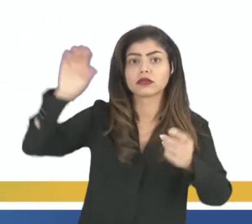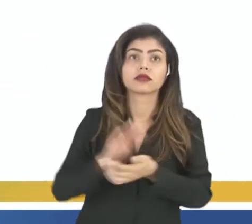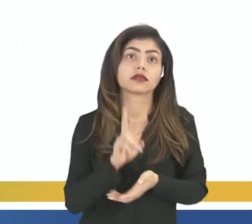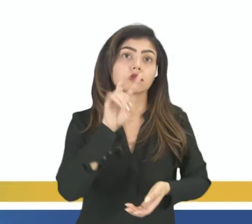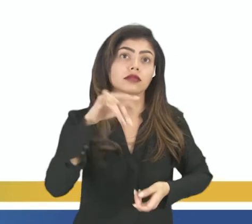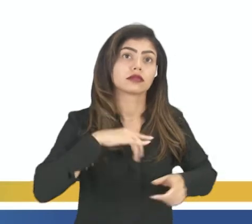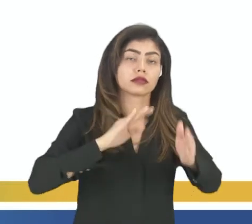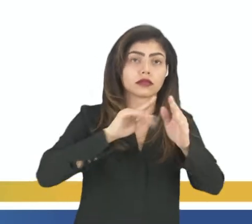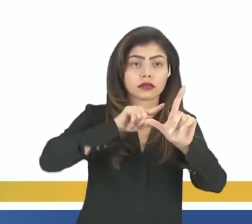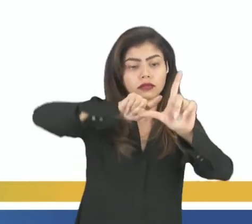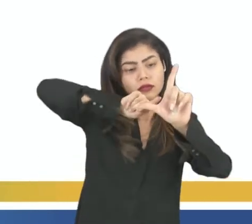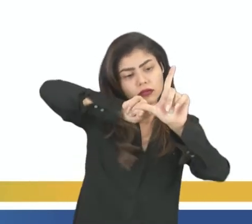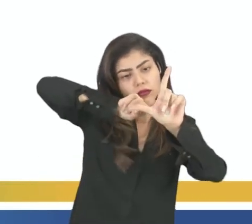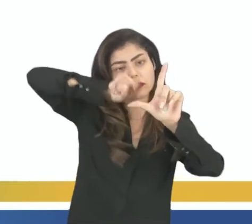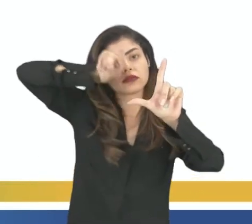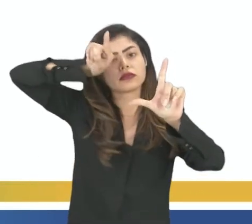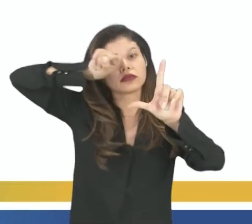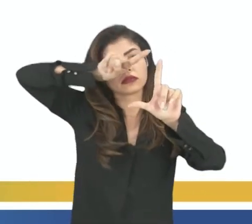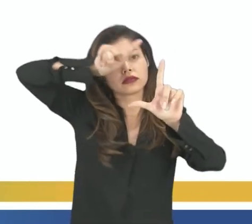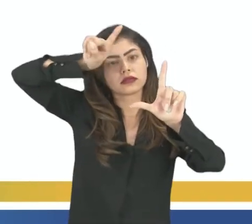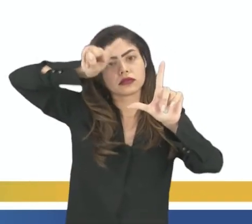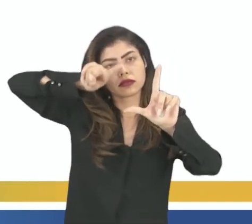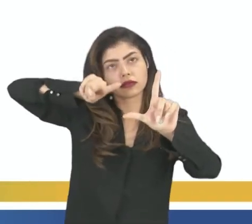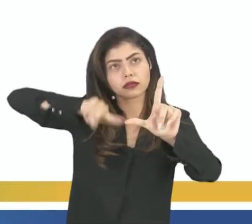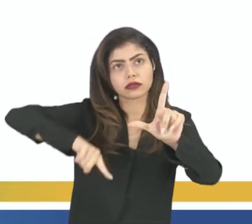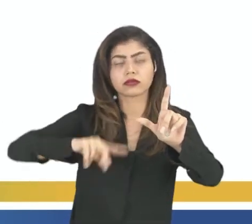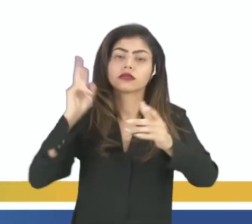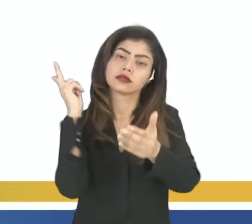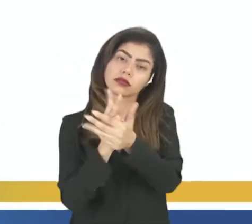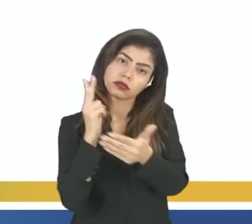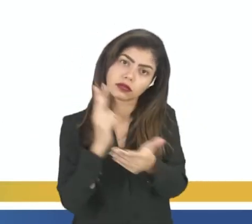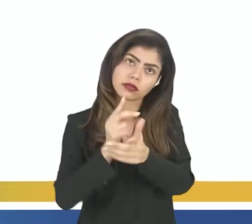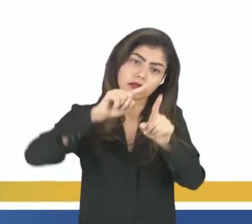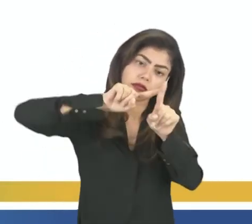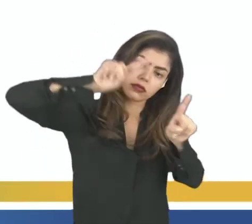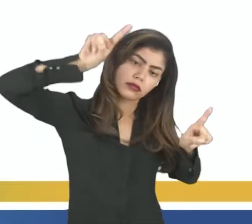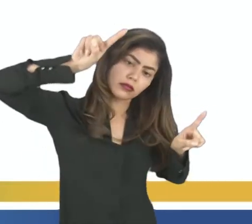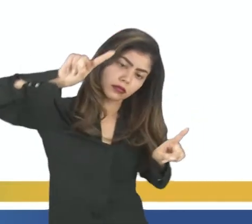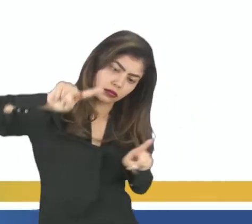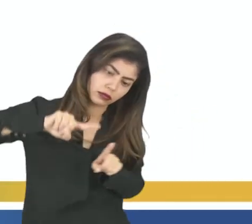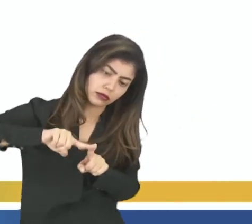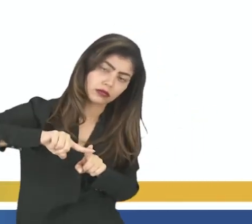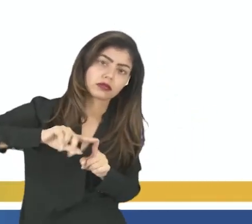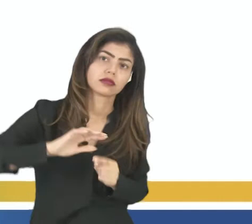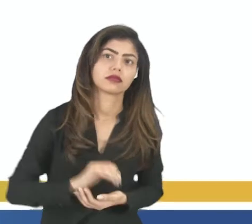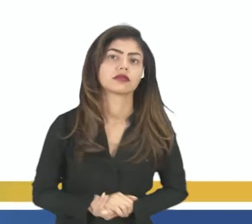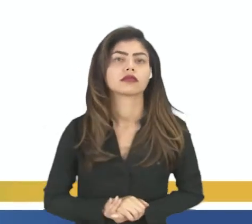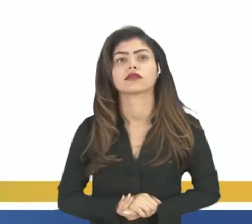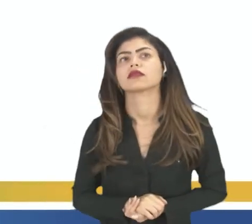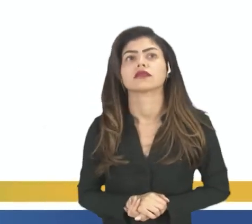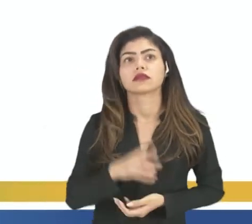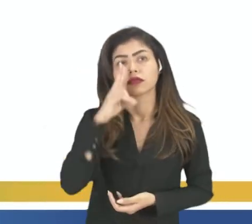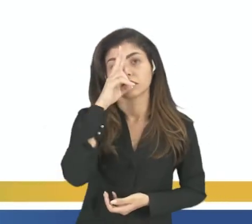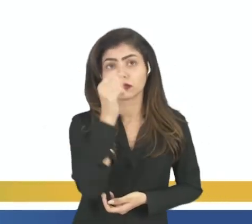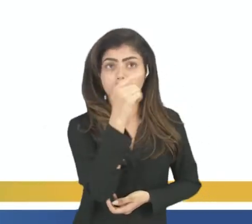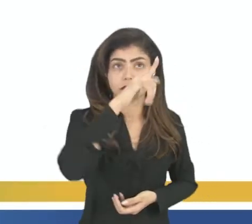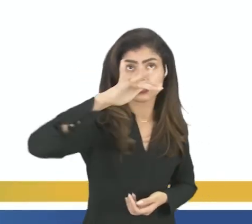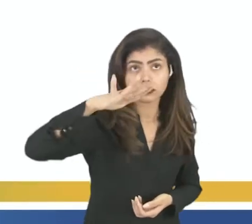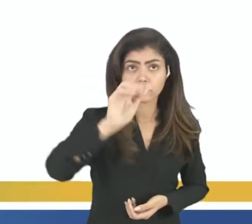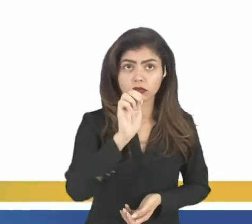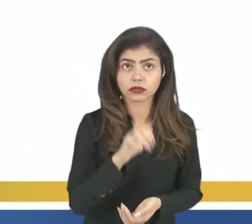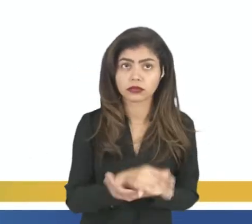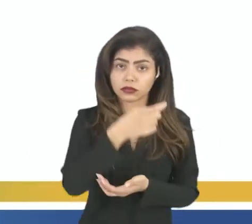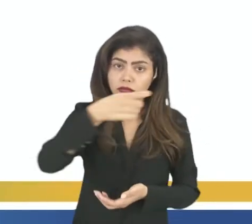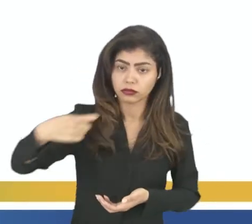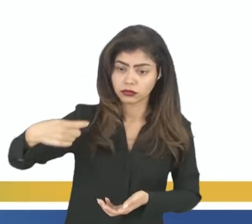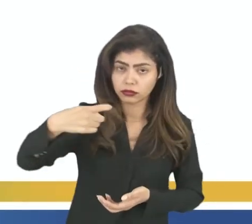terá essa característica, sempre formando uma área triangular em relação a x. Então, vejam aí, força elástica em